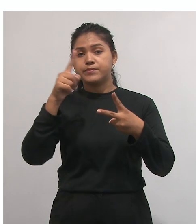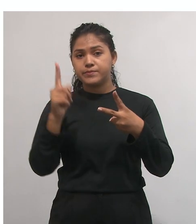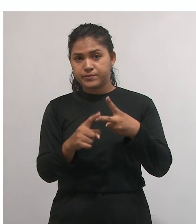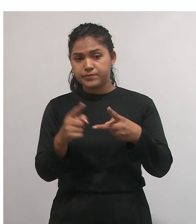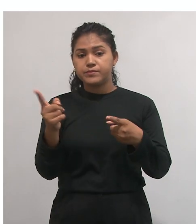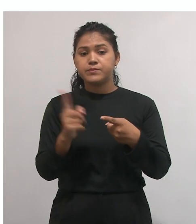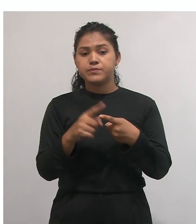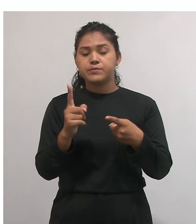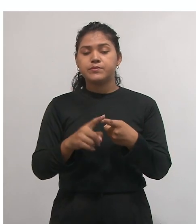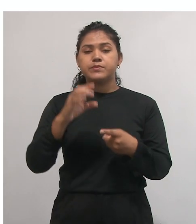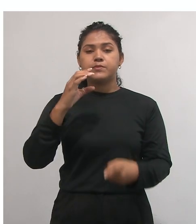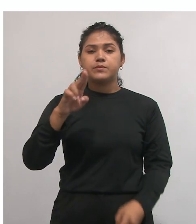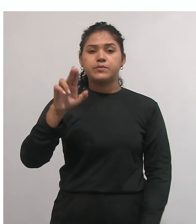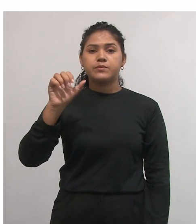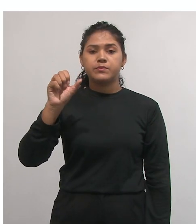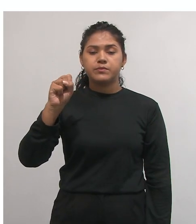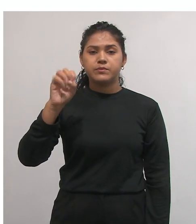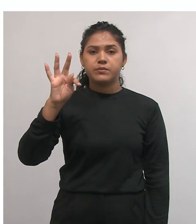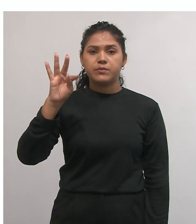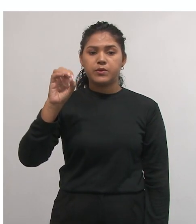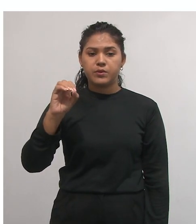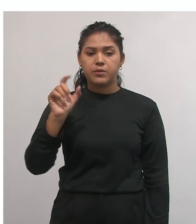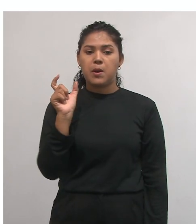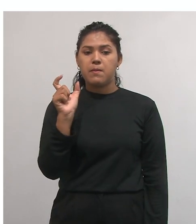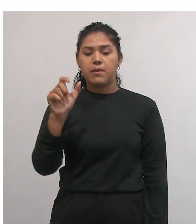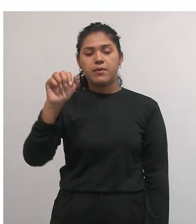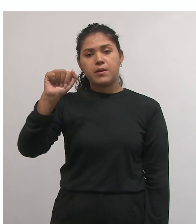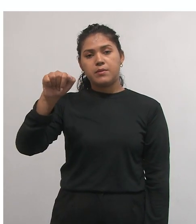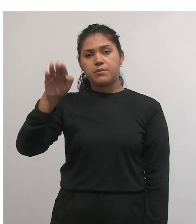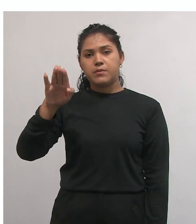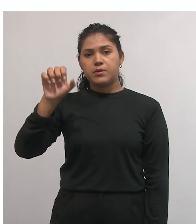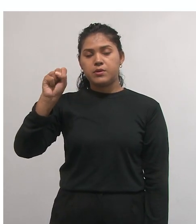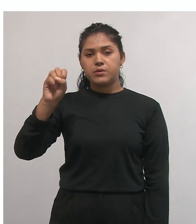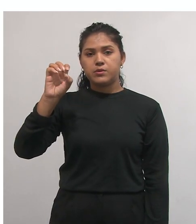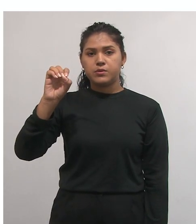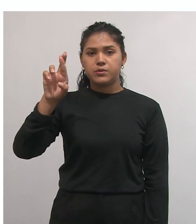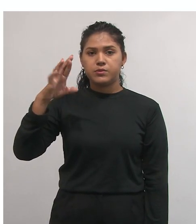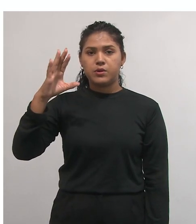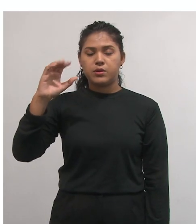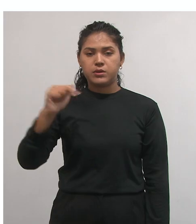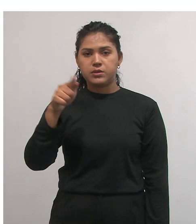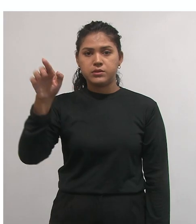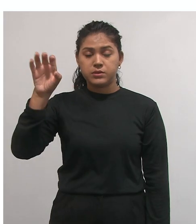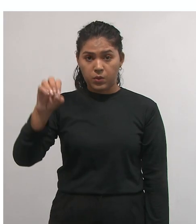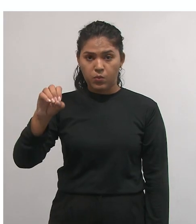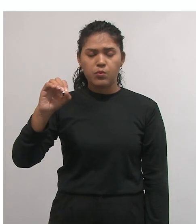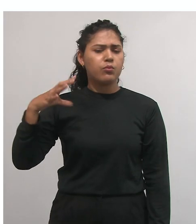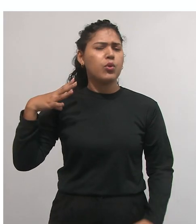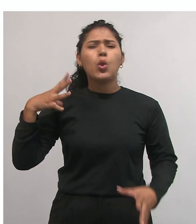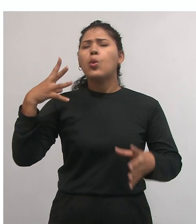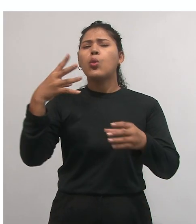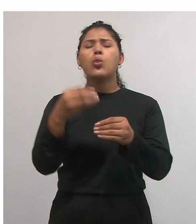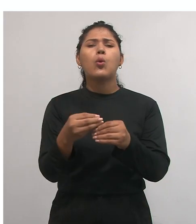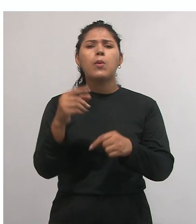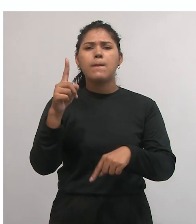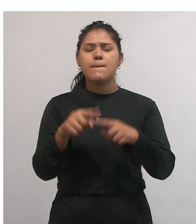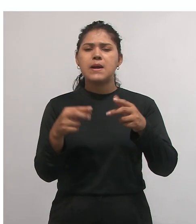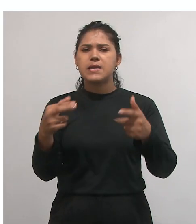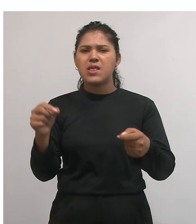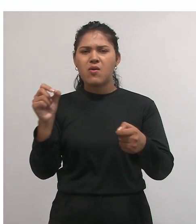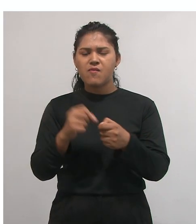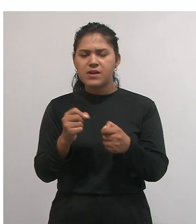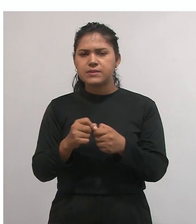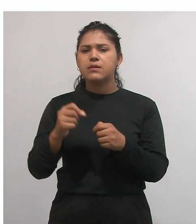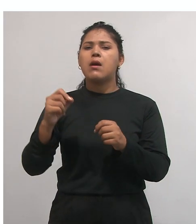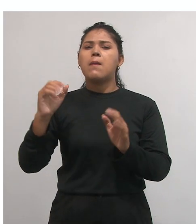formas. O custeio por absorção. No custeio por absorção, a gente considera todos os